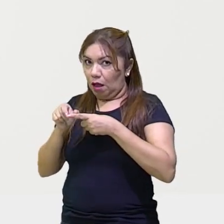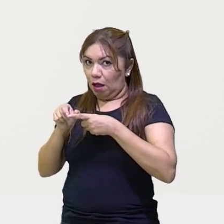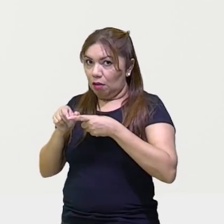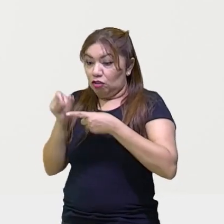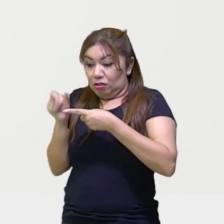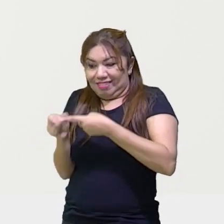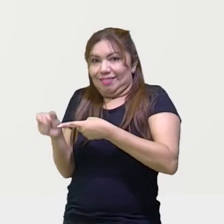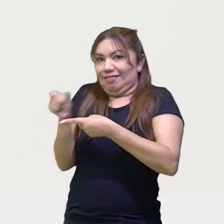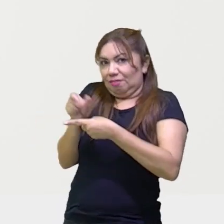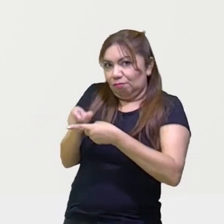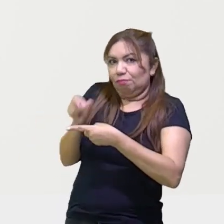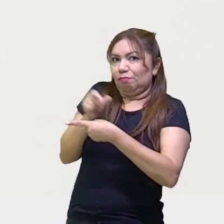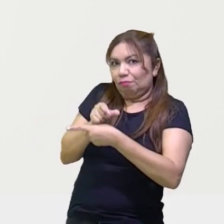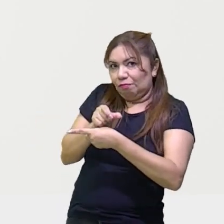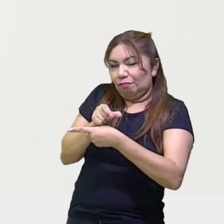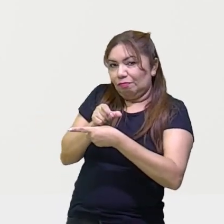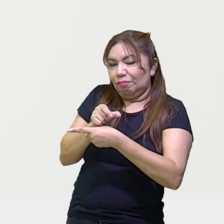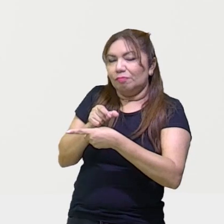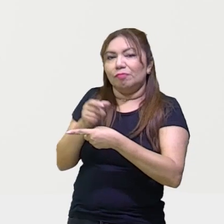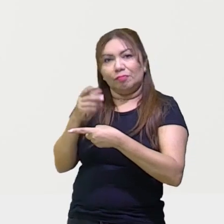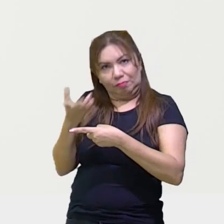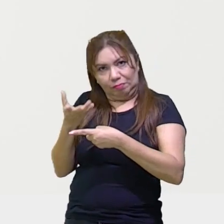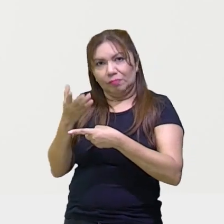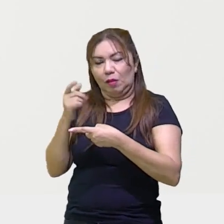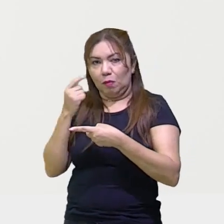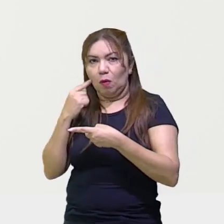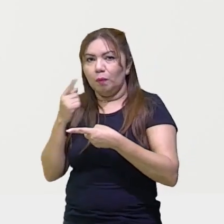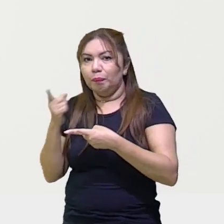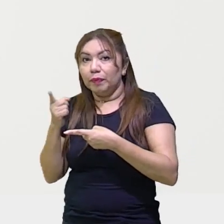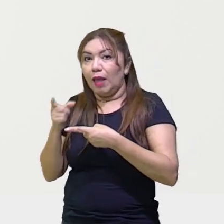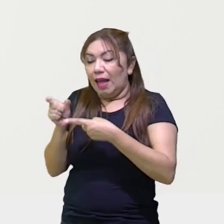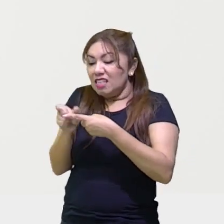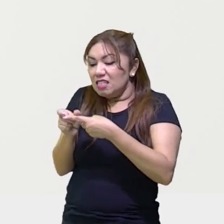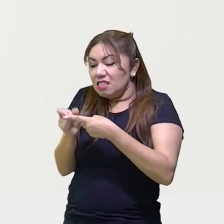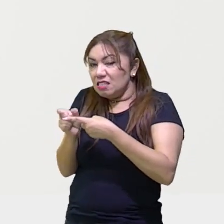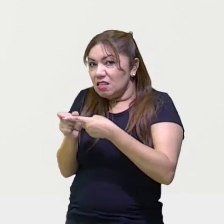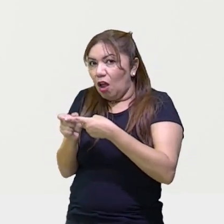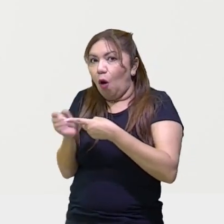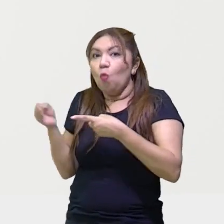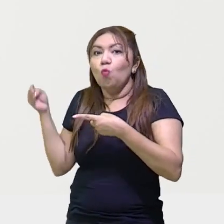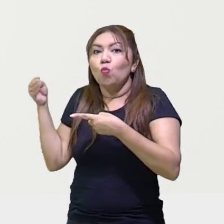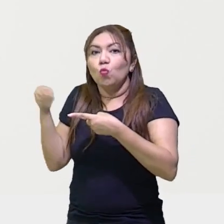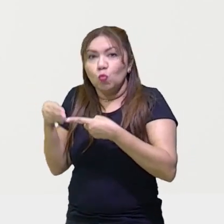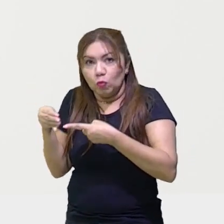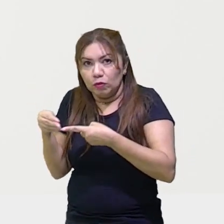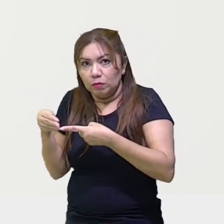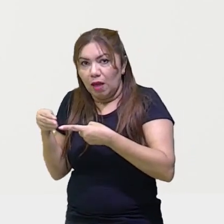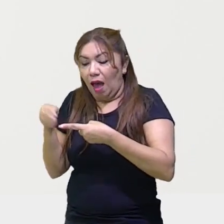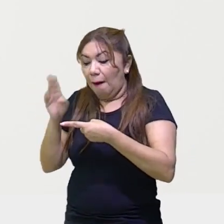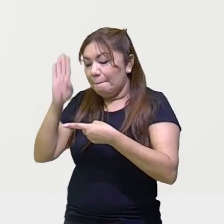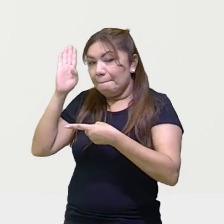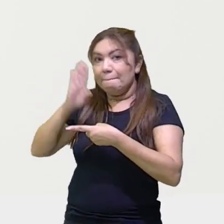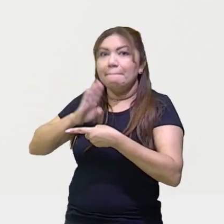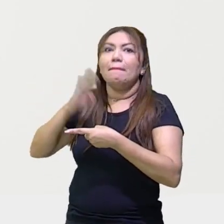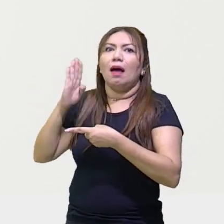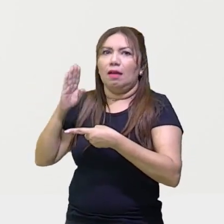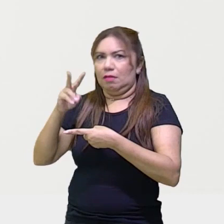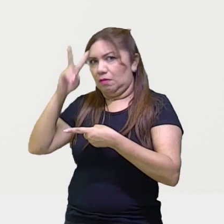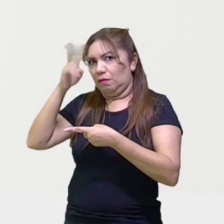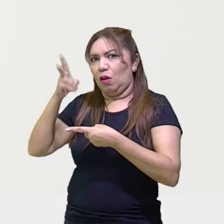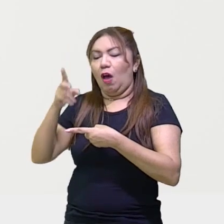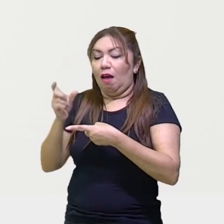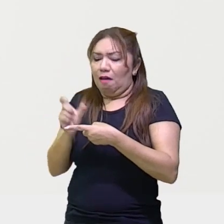para frente, ou seja, de trás para frente. Essa daqui, ela é a última. Ela é a mais forte? É, porque eu não